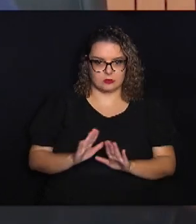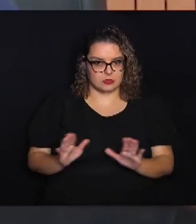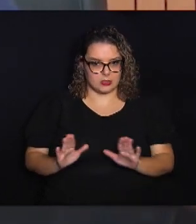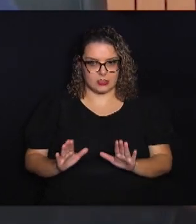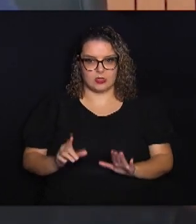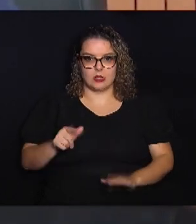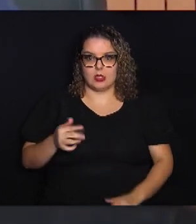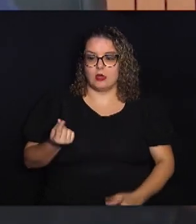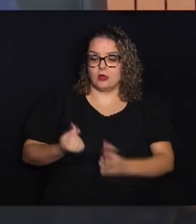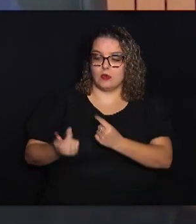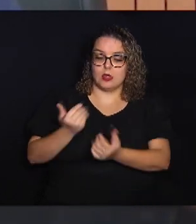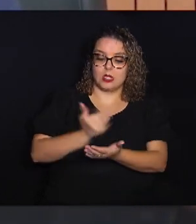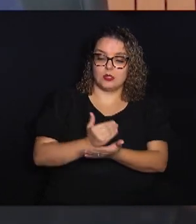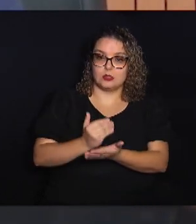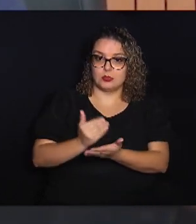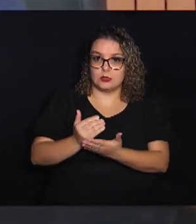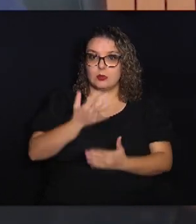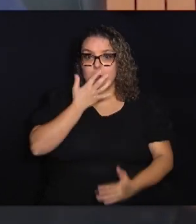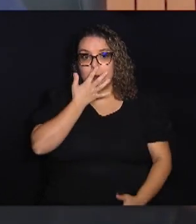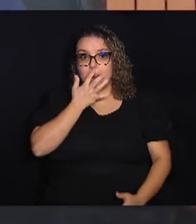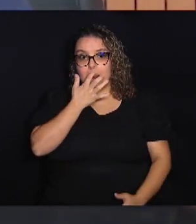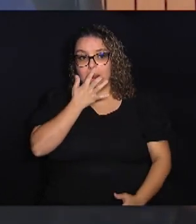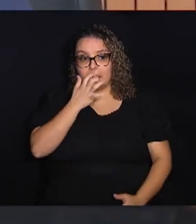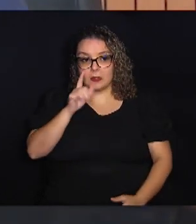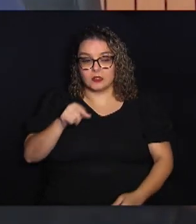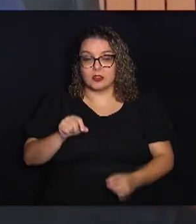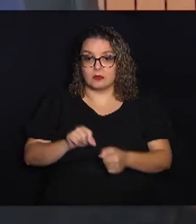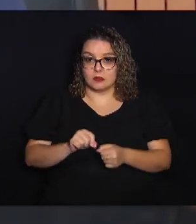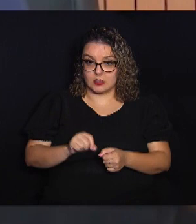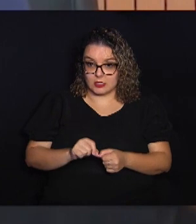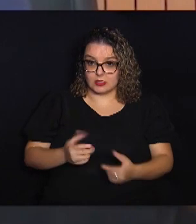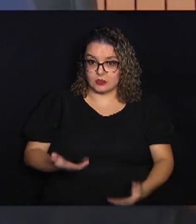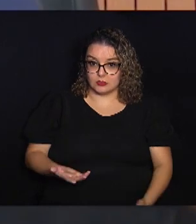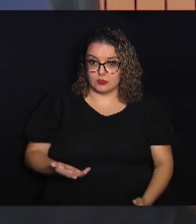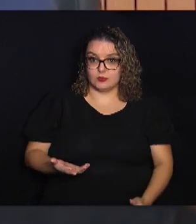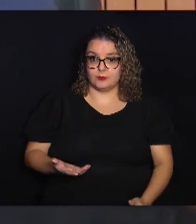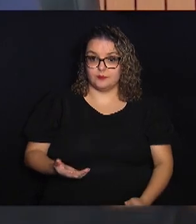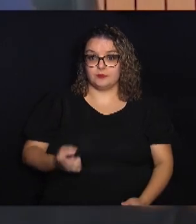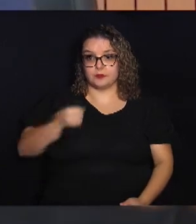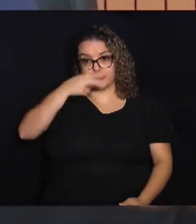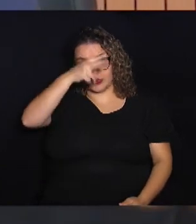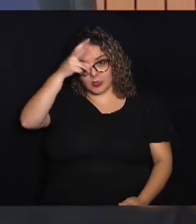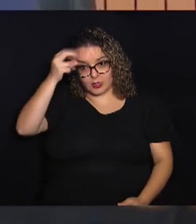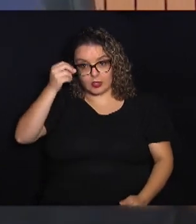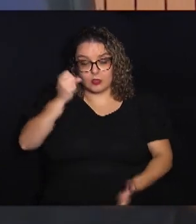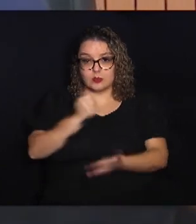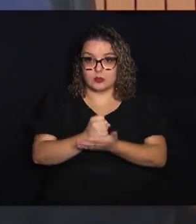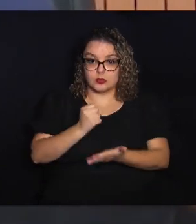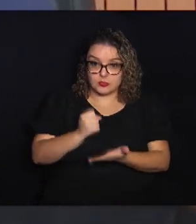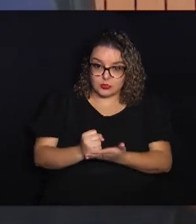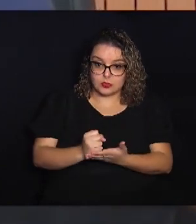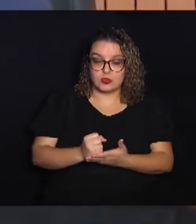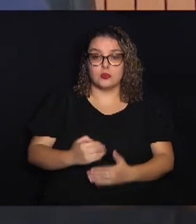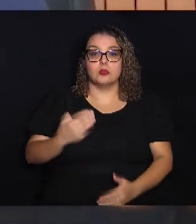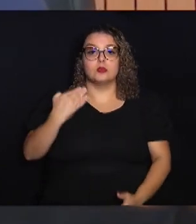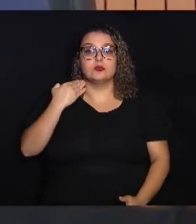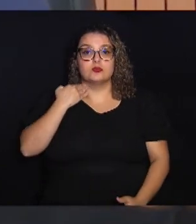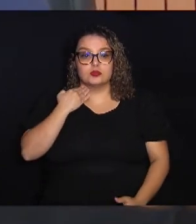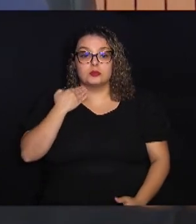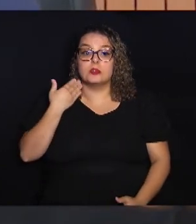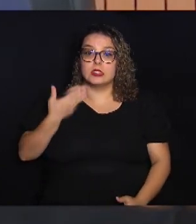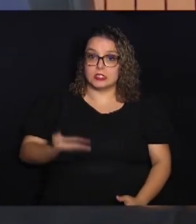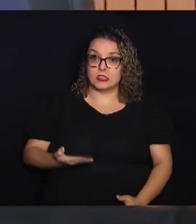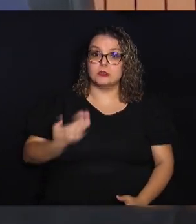um financiamento que é feito, é um financiamento que a prefeitura contrata com um banco, nesse caso o